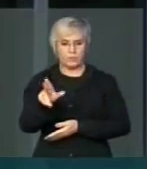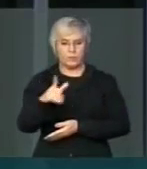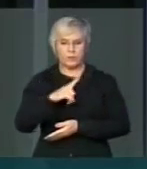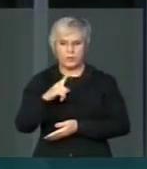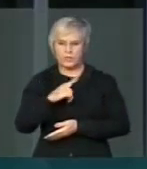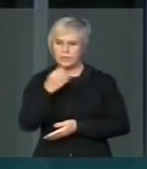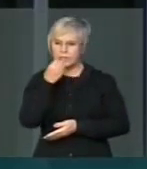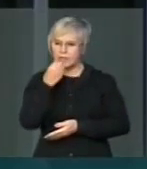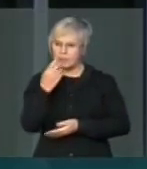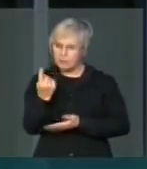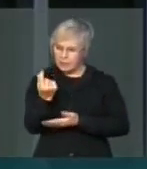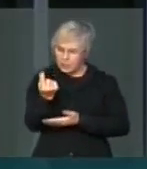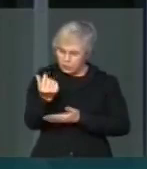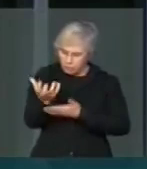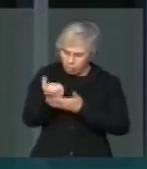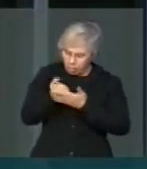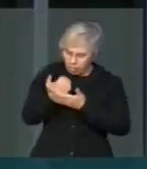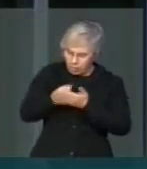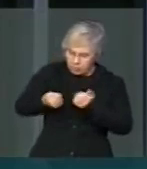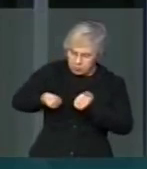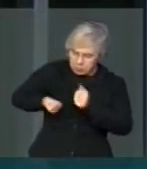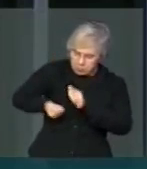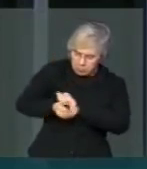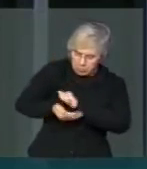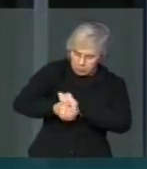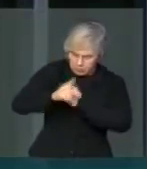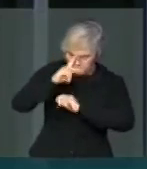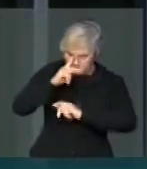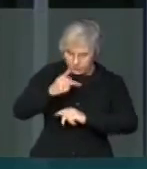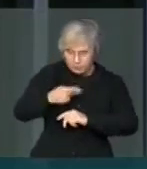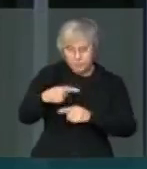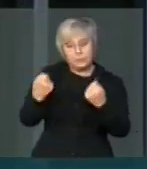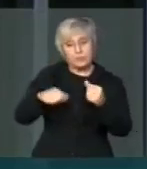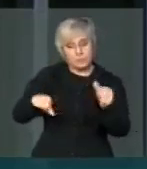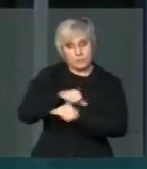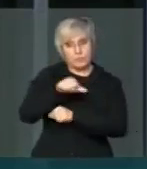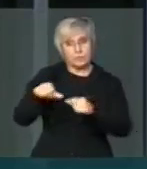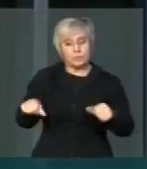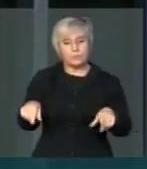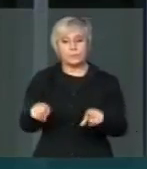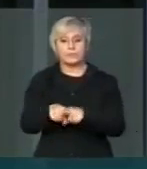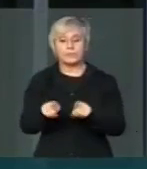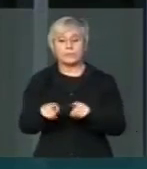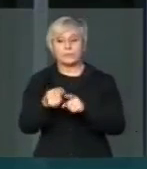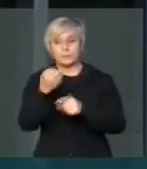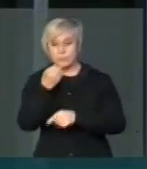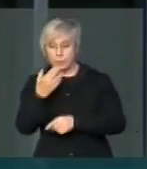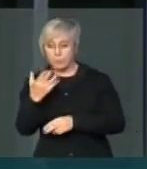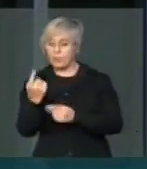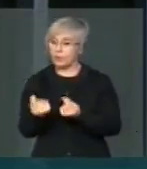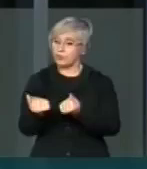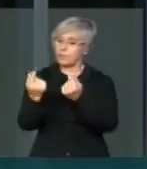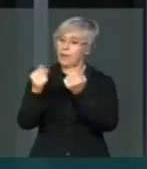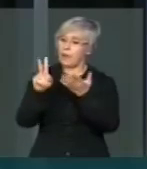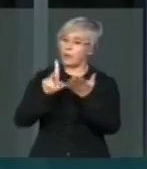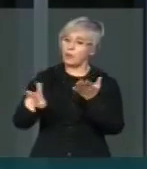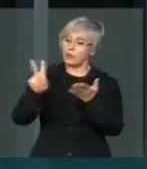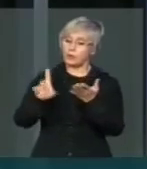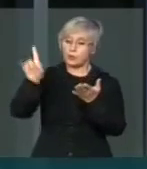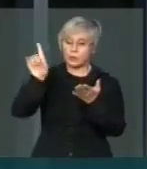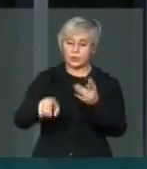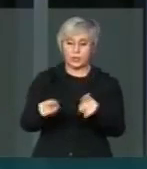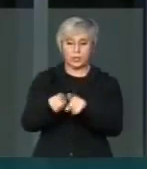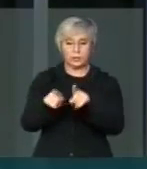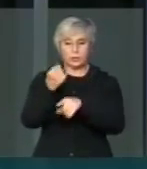ilícitos, o que precisa ser modificado. O processo de decretação de disponibilidade de bens, valores e direitos não pode ser um instrumento de favorecimento do